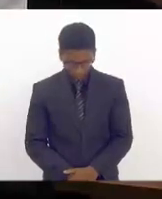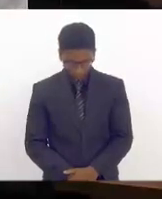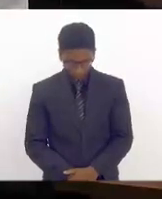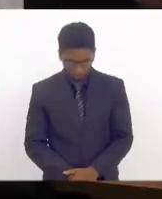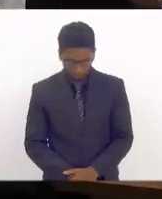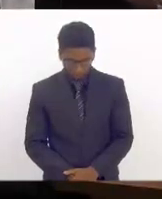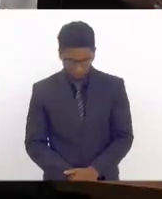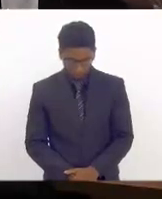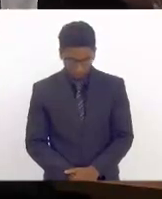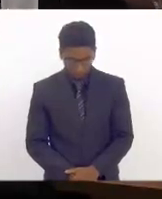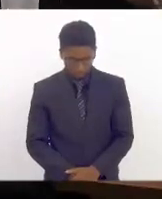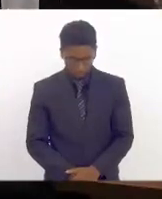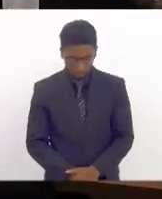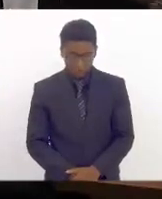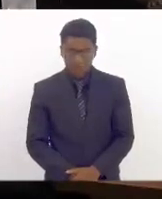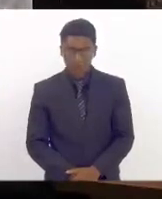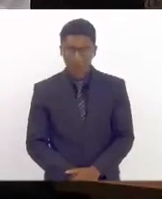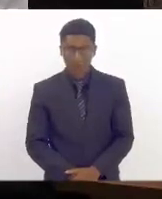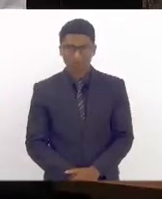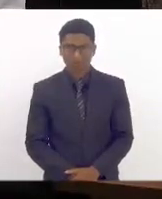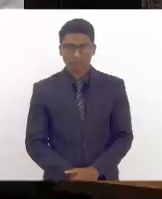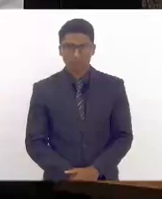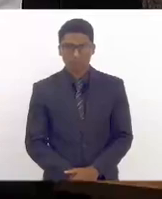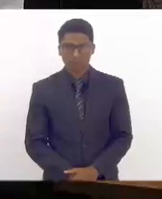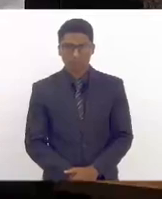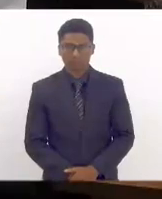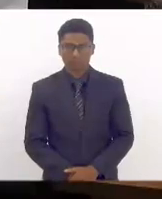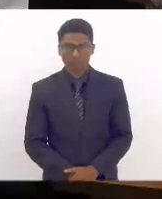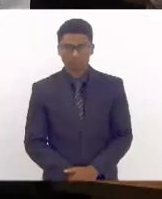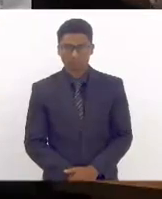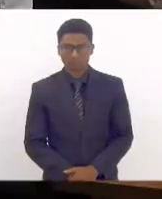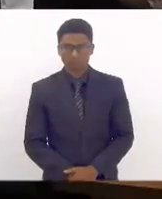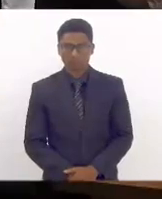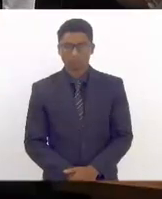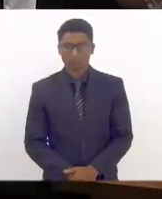sou após ser o Moy faz